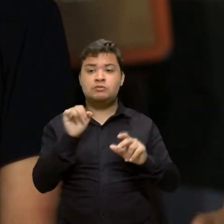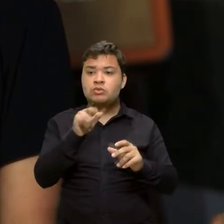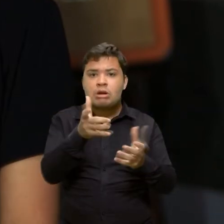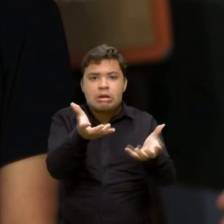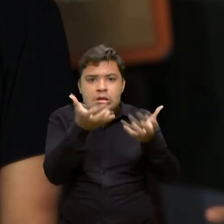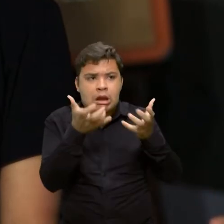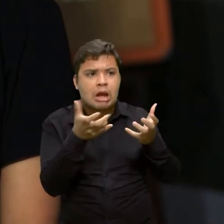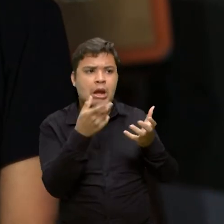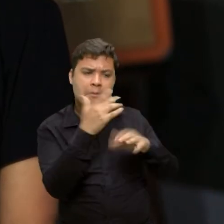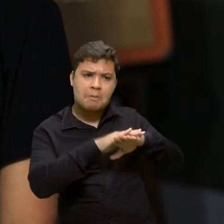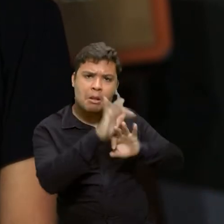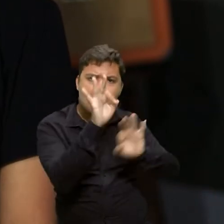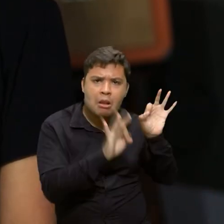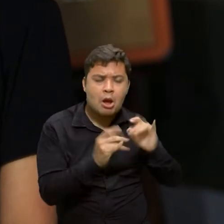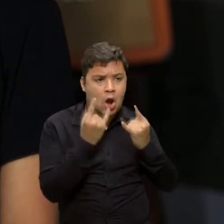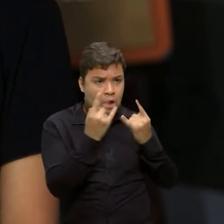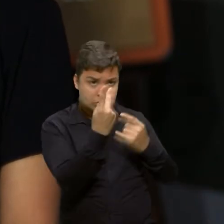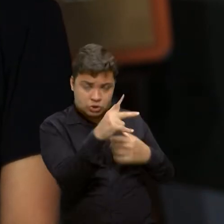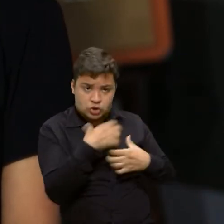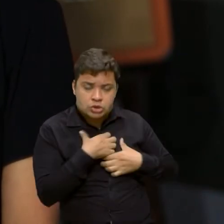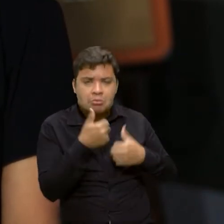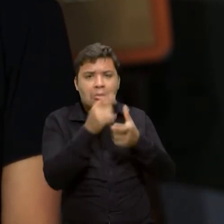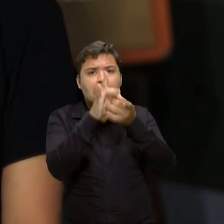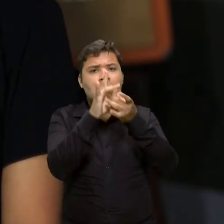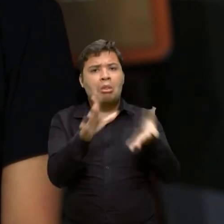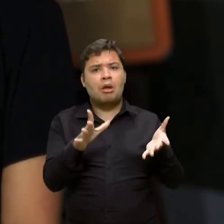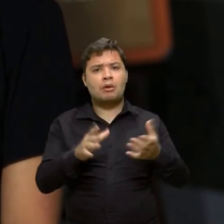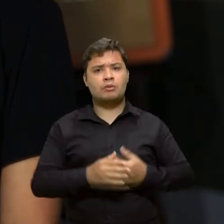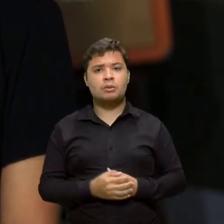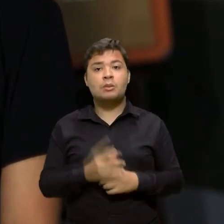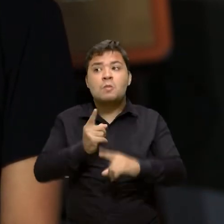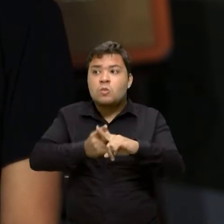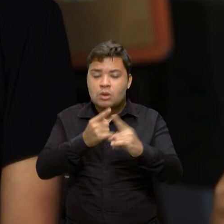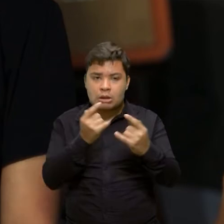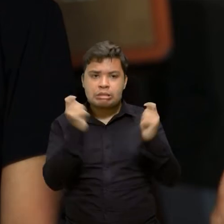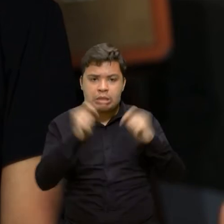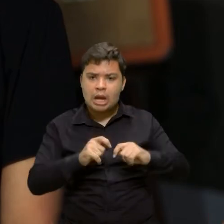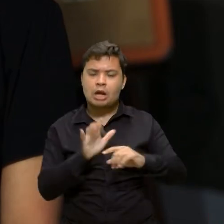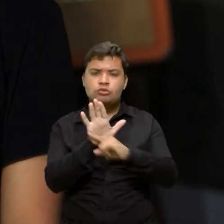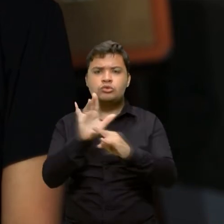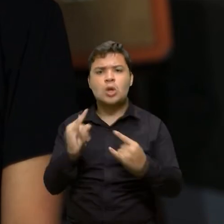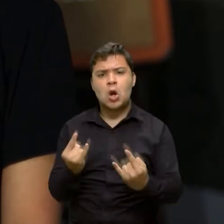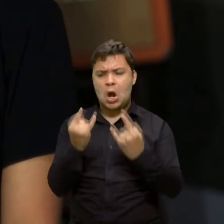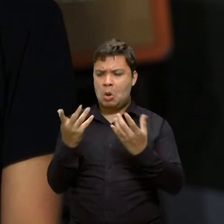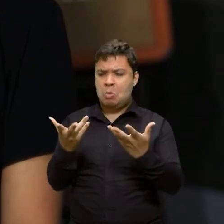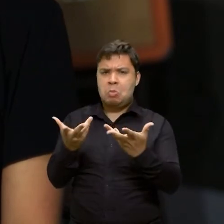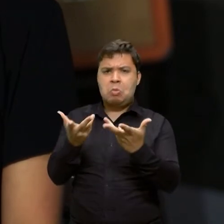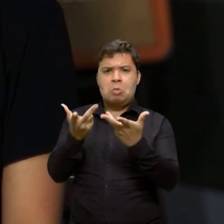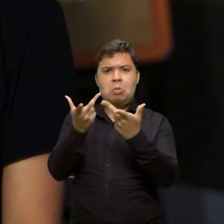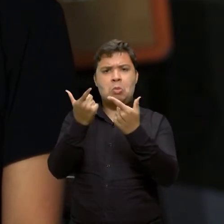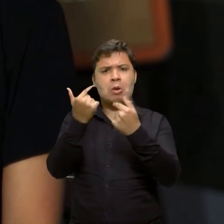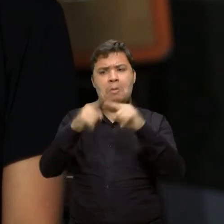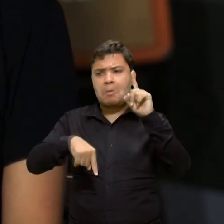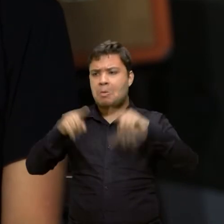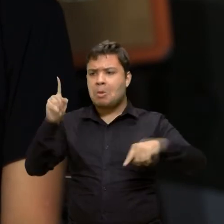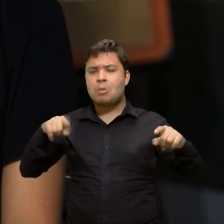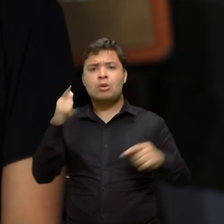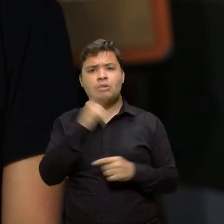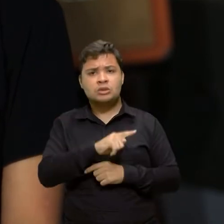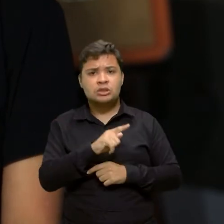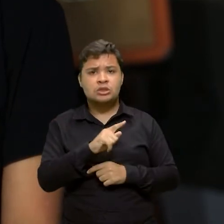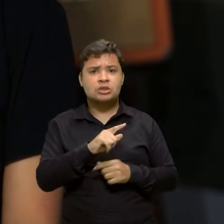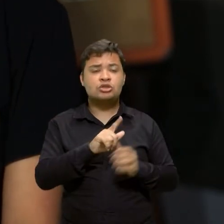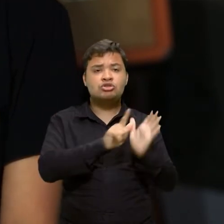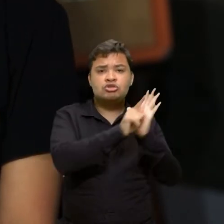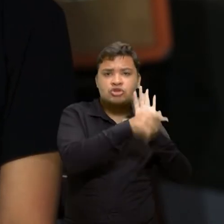quiser fazer, eu acho que mais o rock tende a se enriquecer, assim. Não só